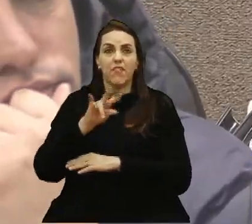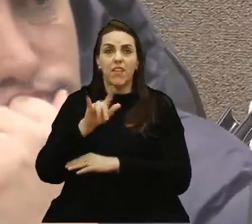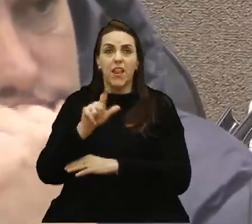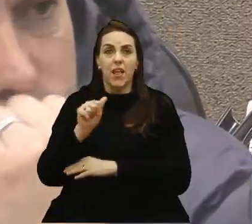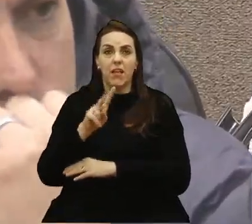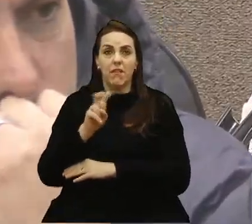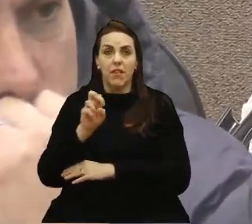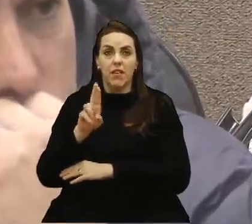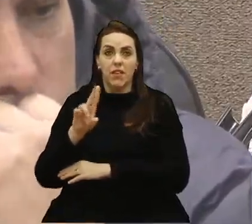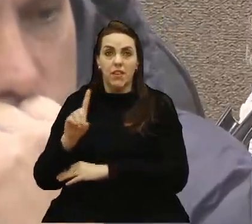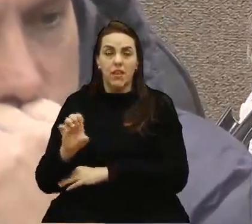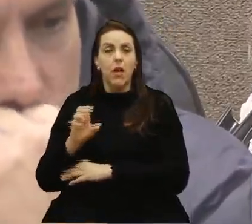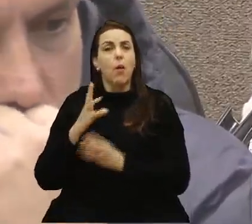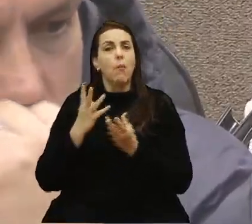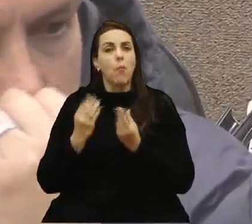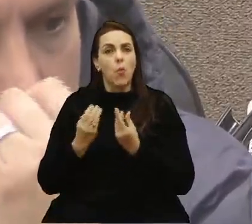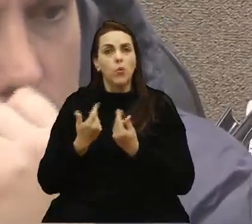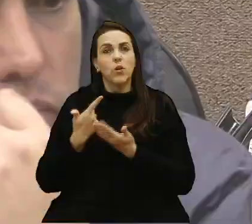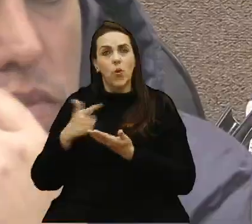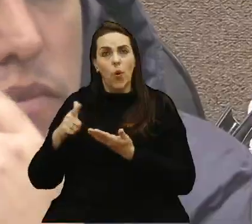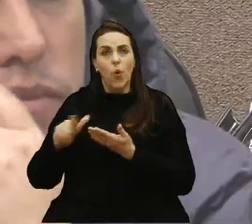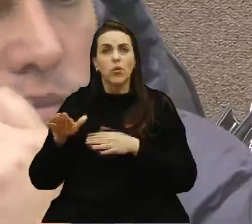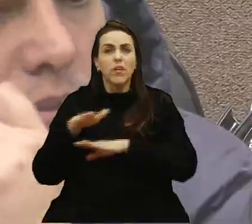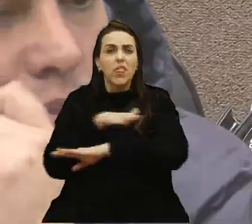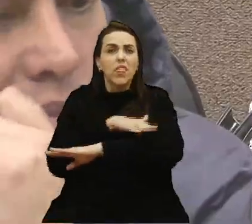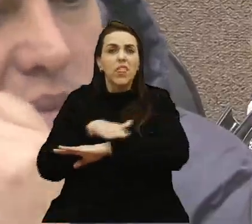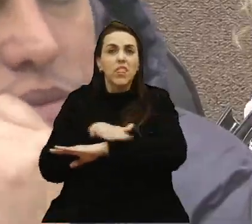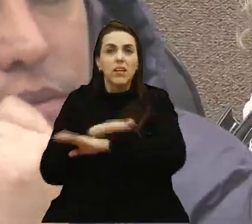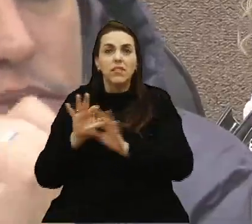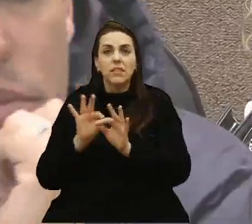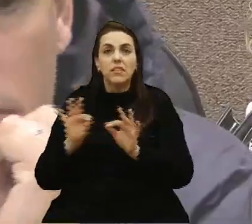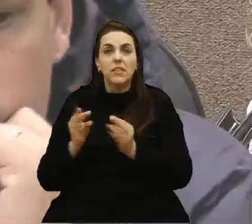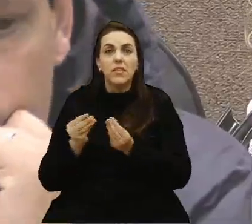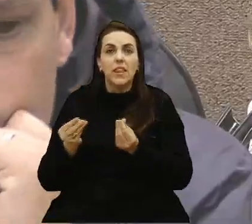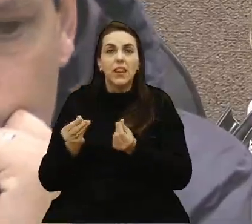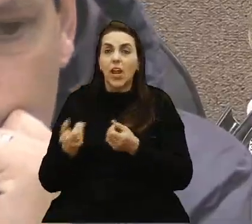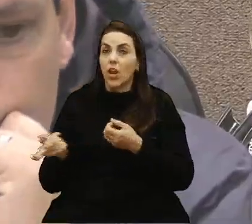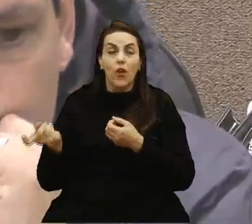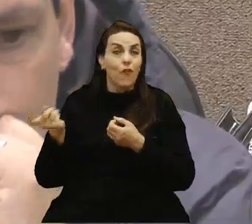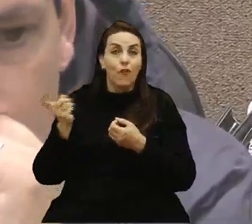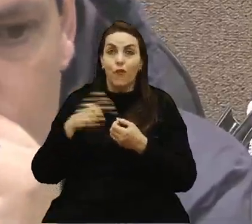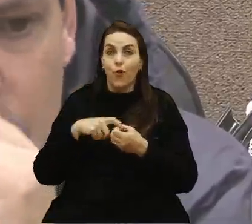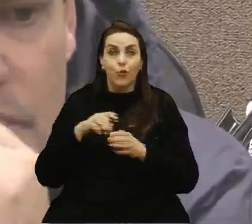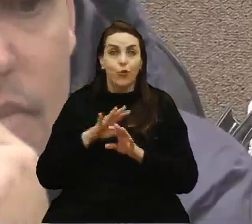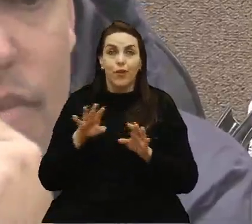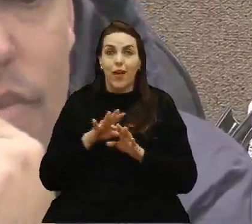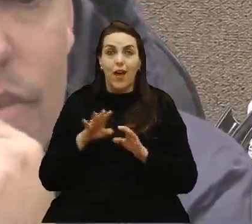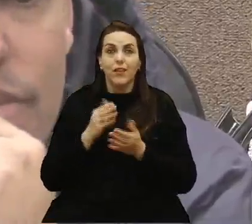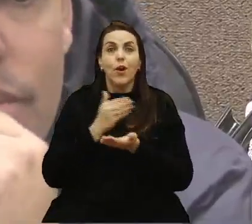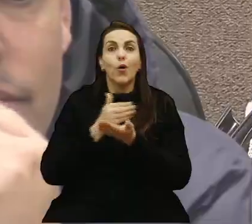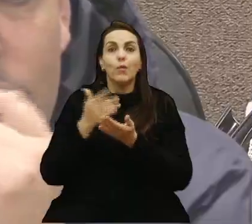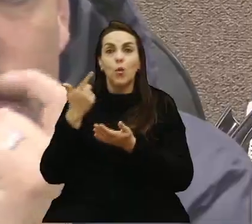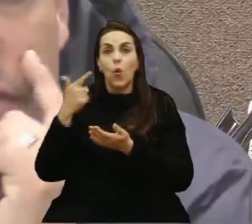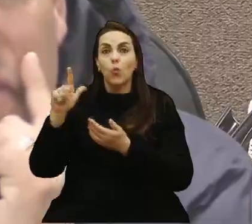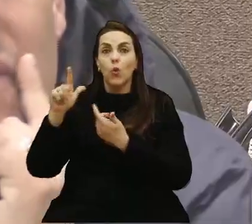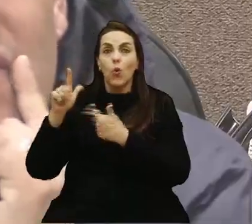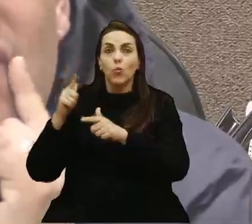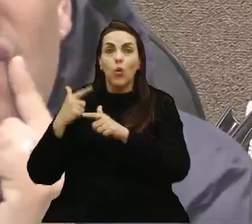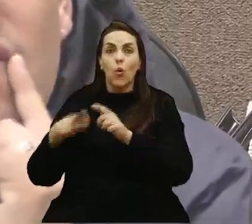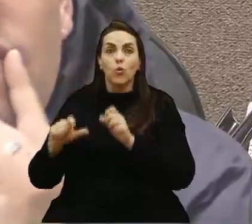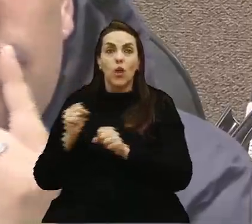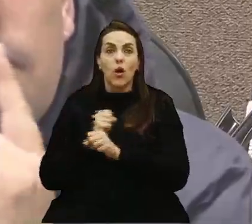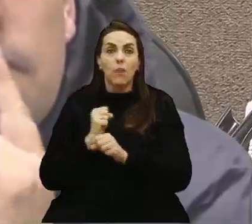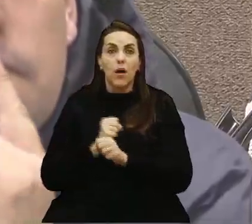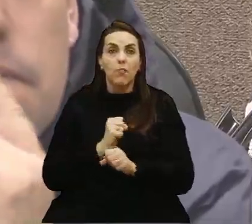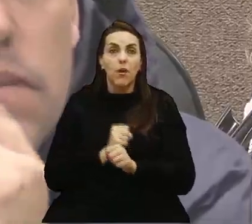tantas outras, que foi feita aquela camadinha de asfalto e não voltou, né? Começou-se outras situações de